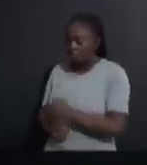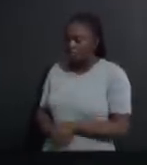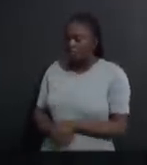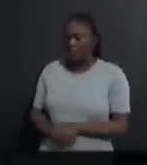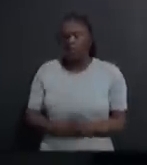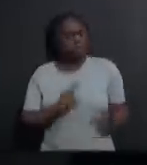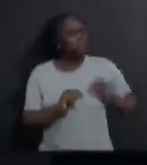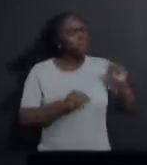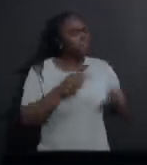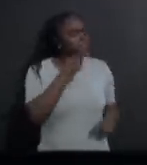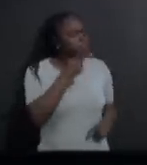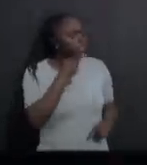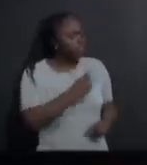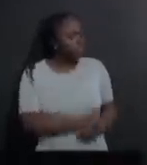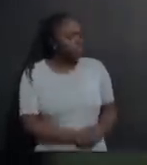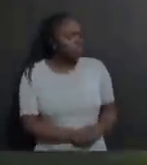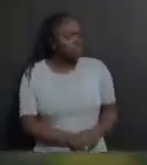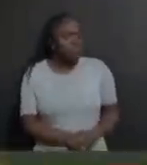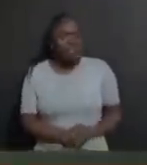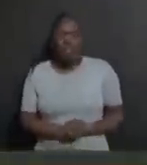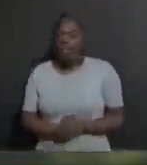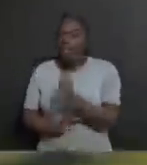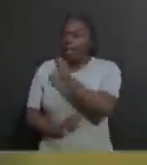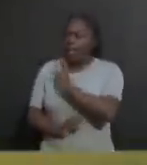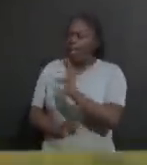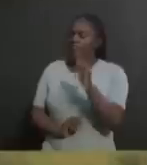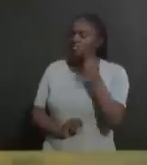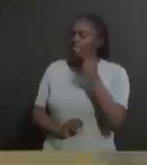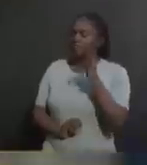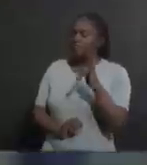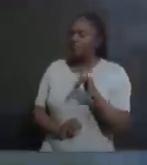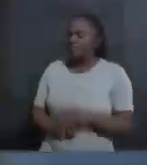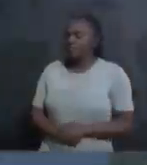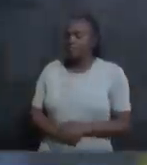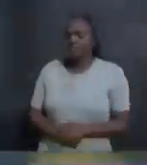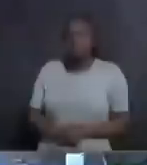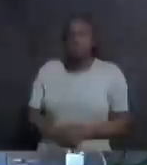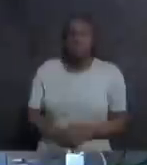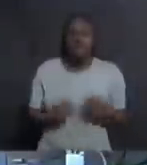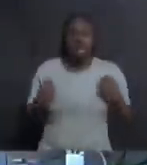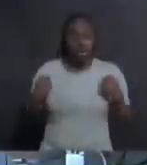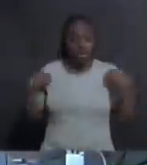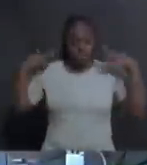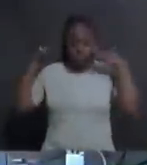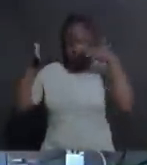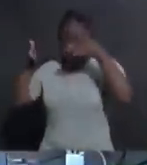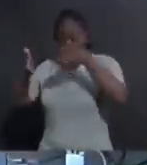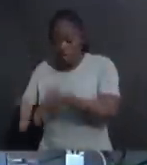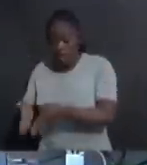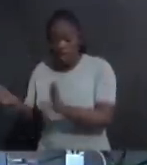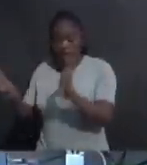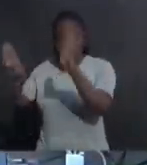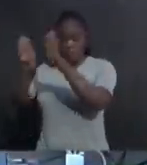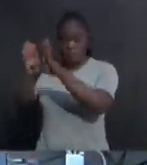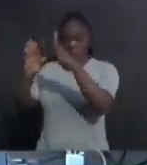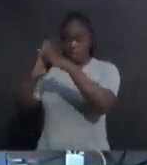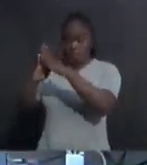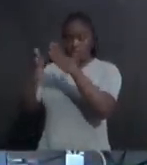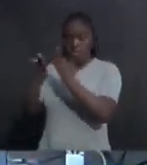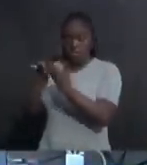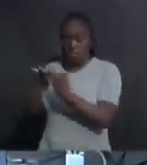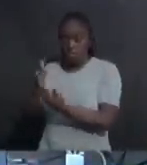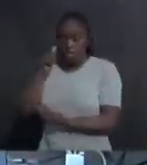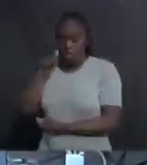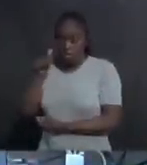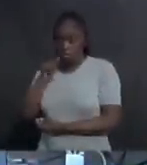O que, que eu falei? Aff, pai, que eu ia chegar na porta. Eu cheguei na porta, uma moça bonita